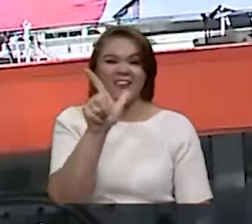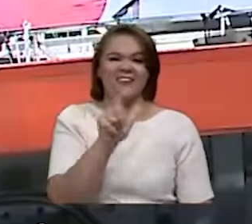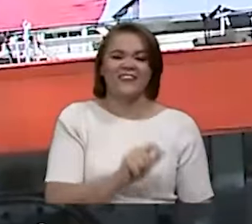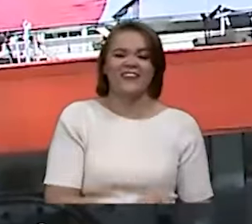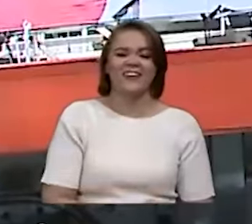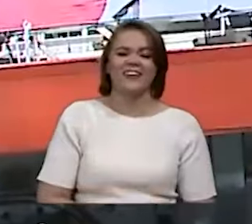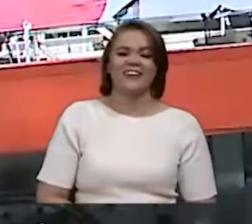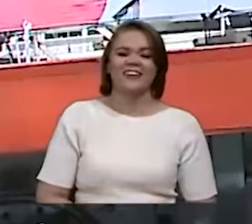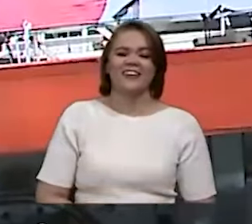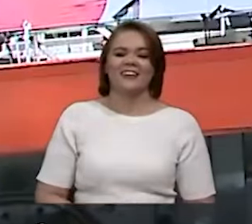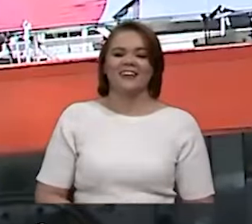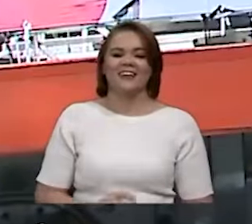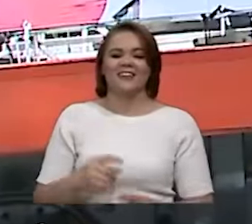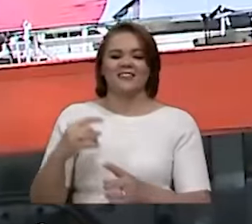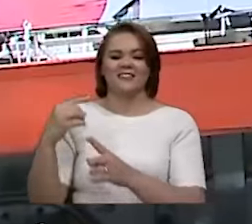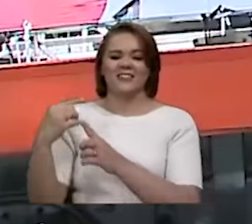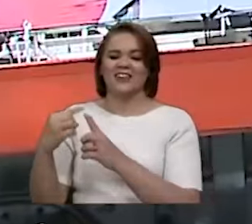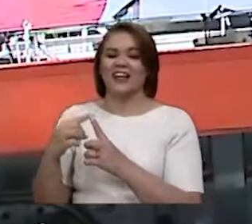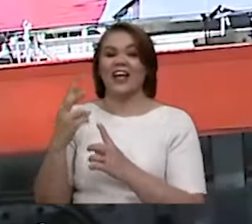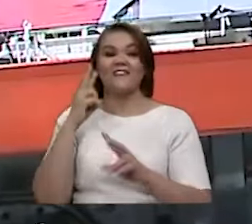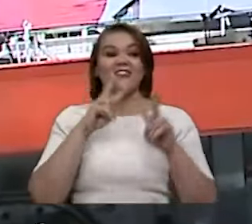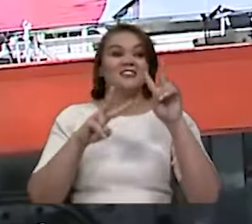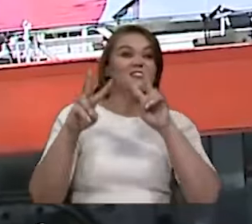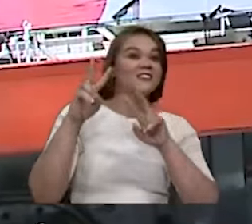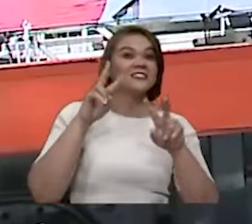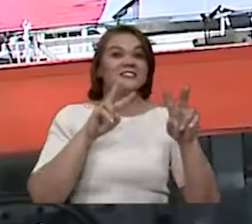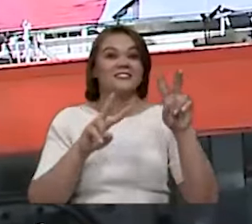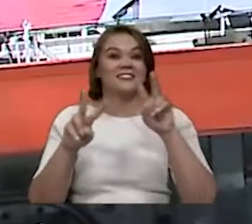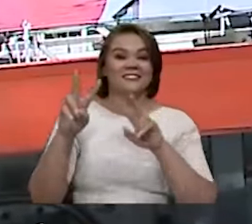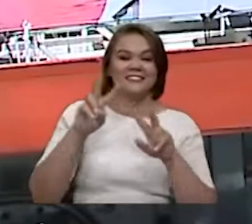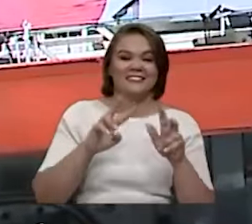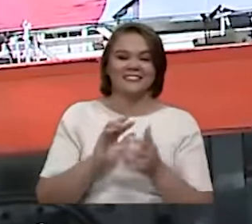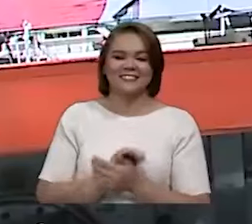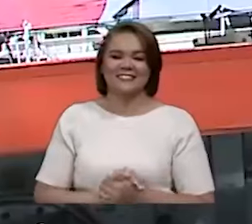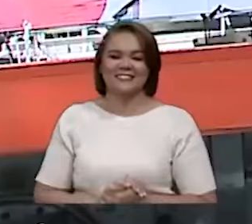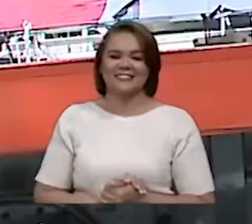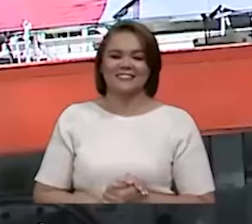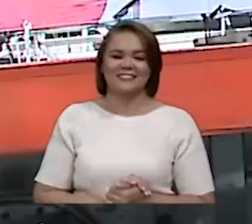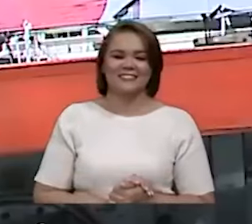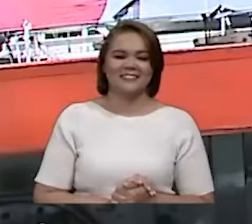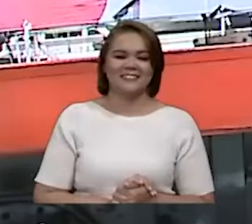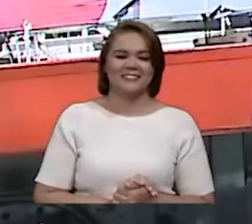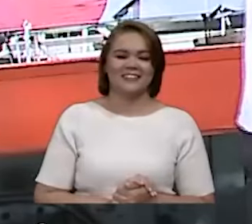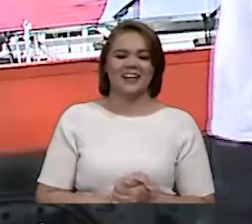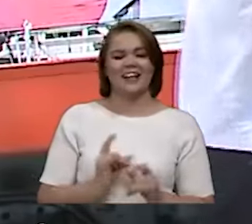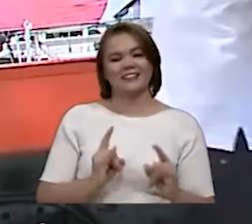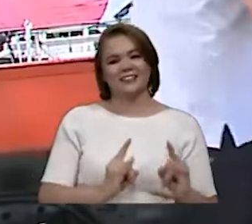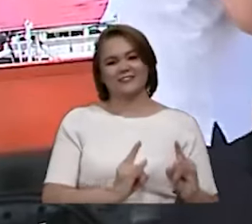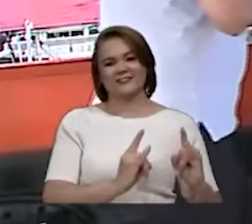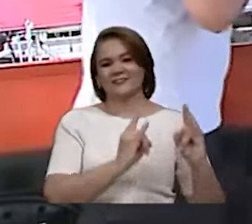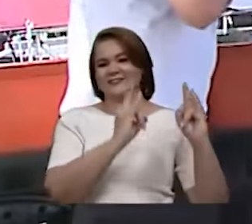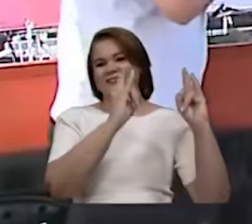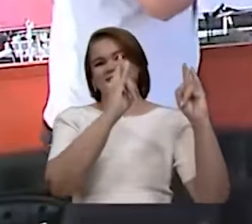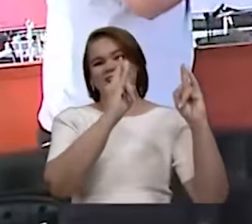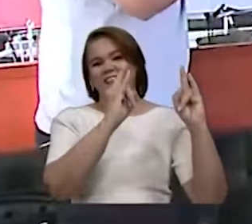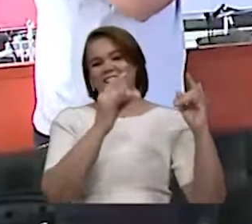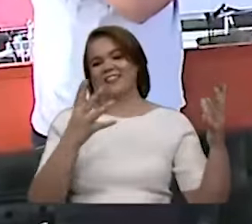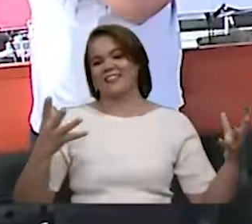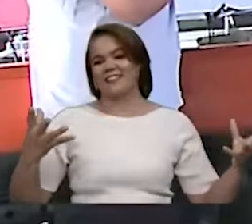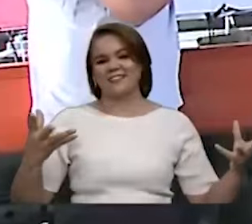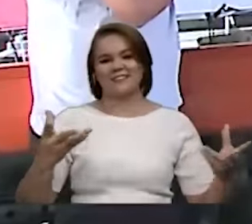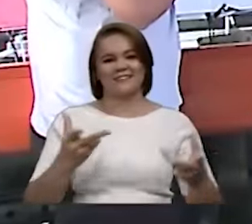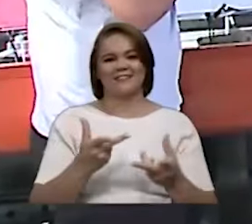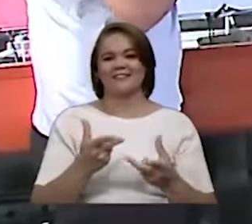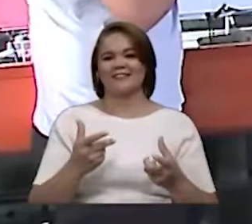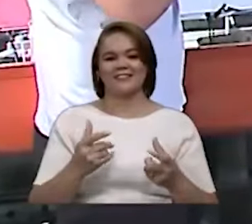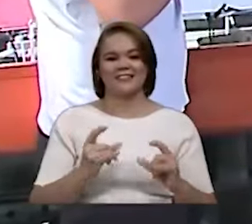Jaque, olha aí. Aí, pulando e tal, pode ser você. Aí você vai se imaginar nesse apartamento maravilhoso. Tá aqui